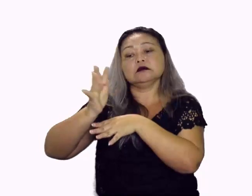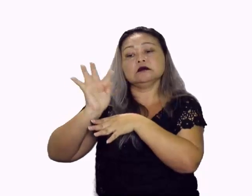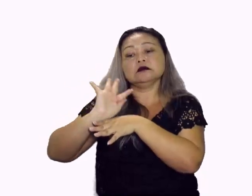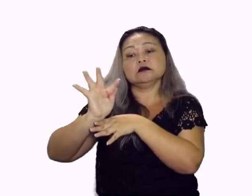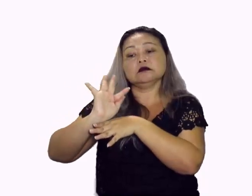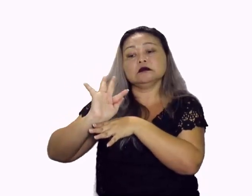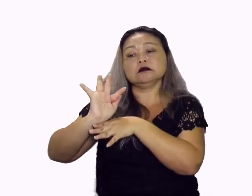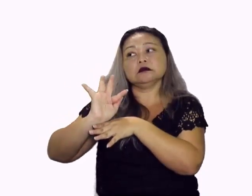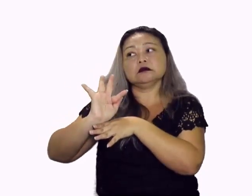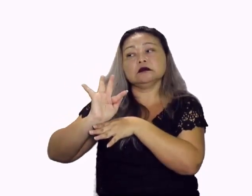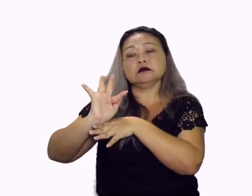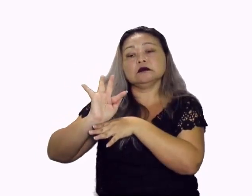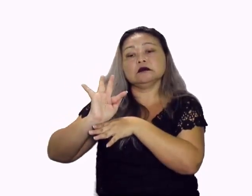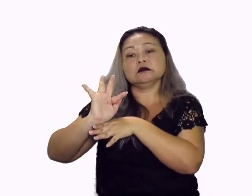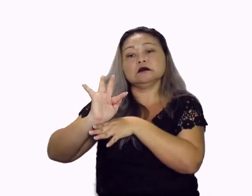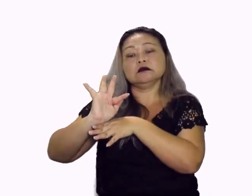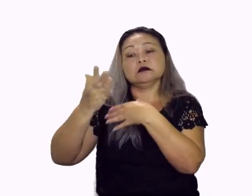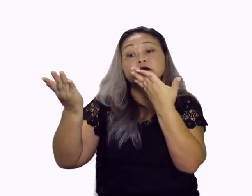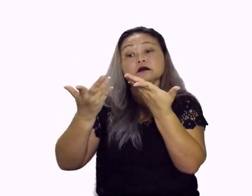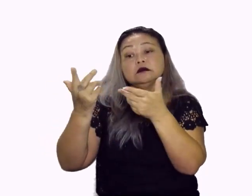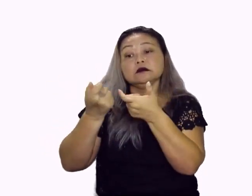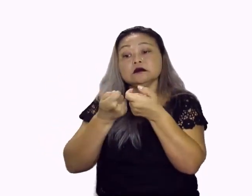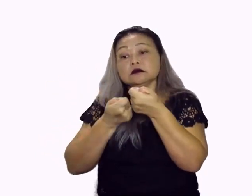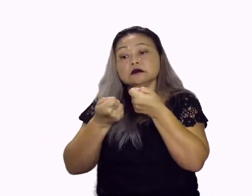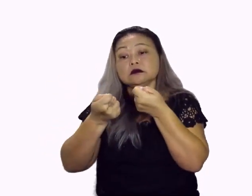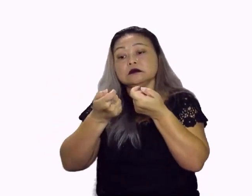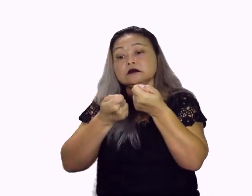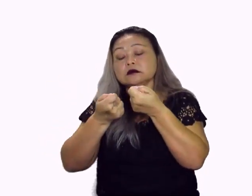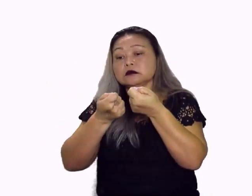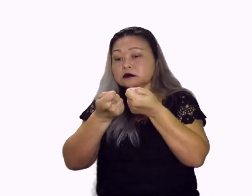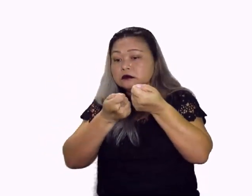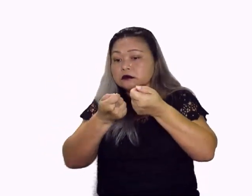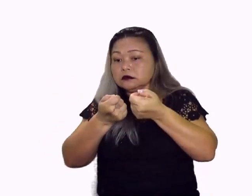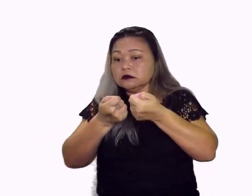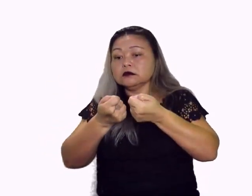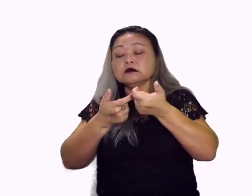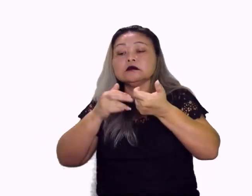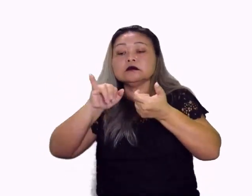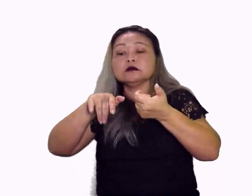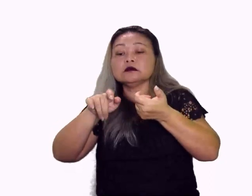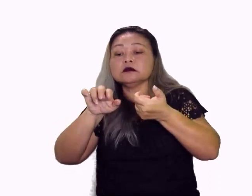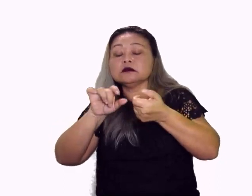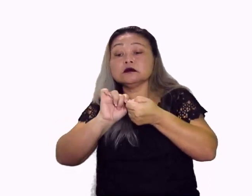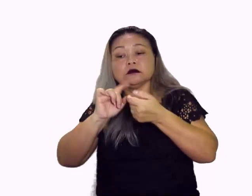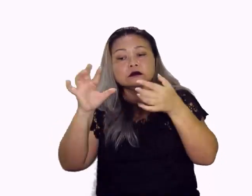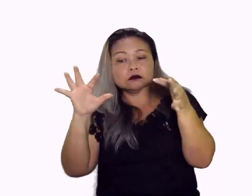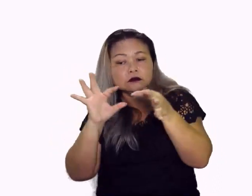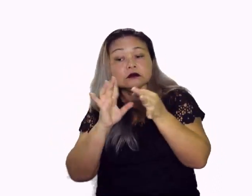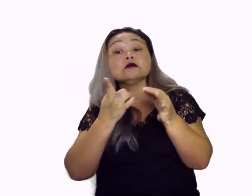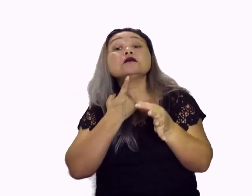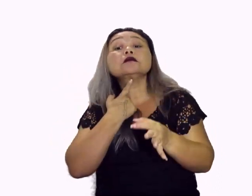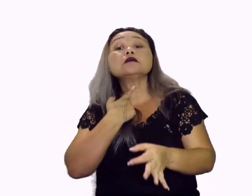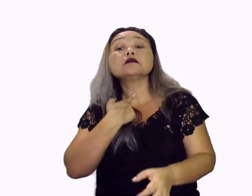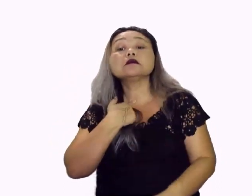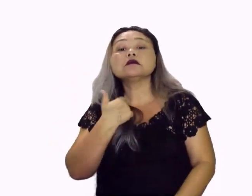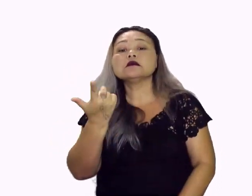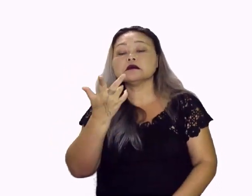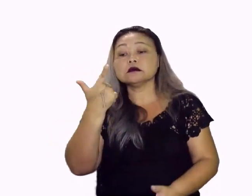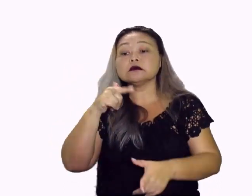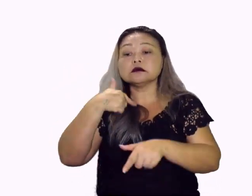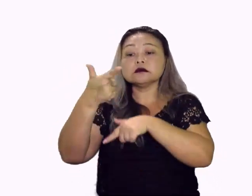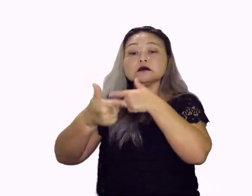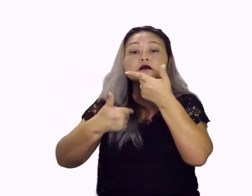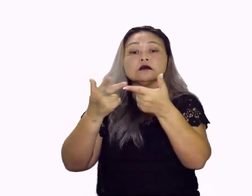filmes. E agora jogos, né? Tem jogos que trabalham sempre no desejo da pessoa. Através de